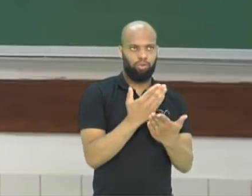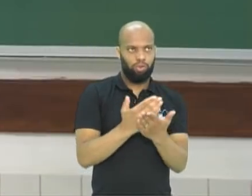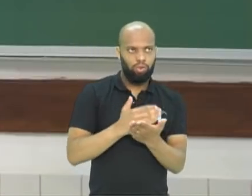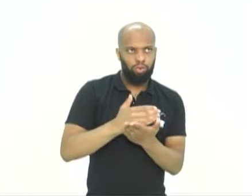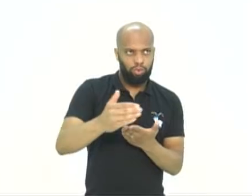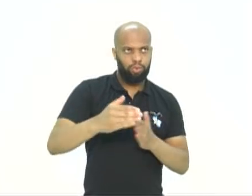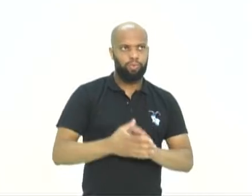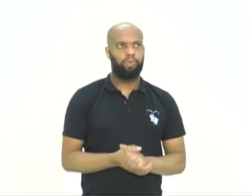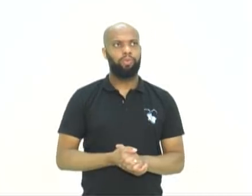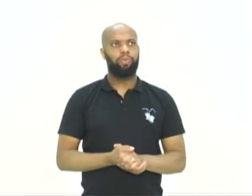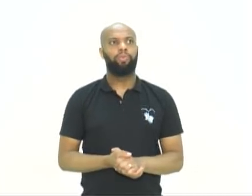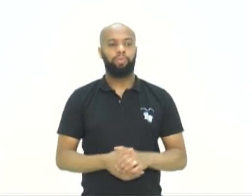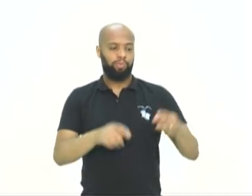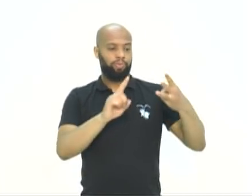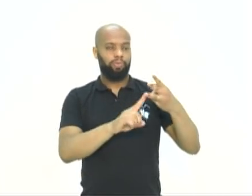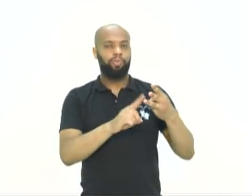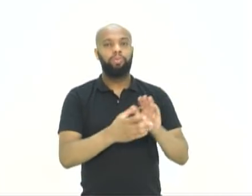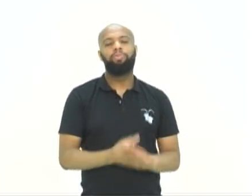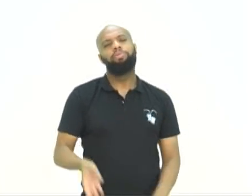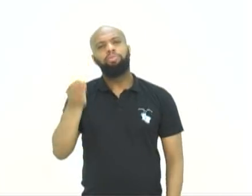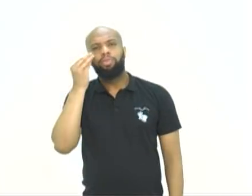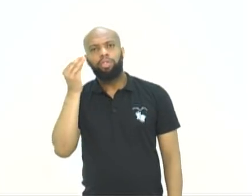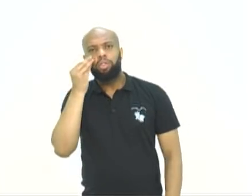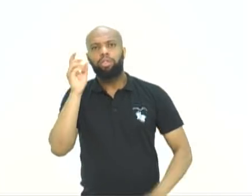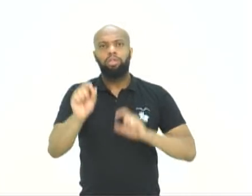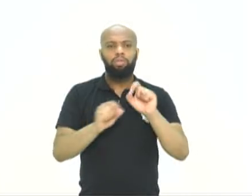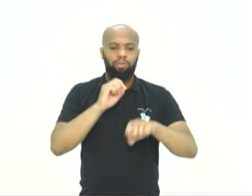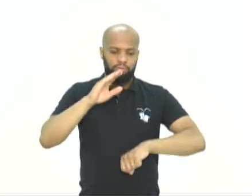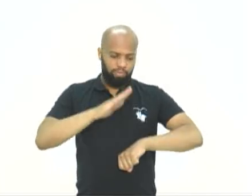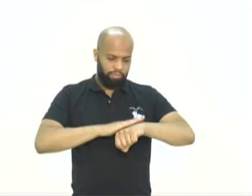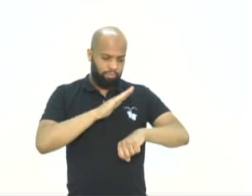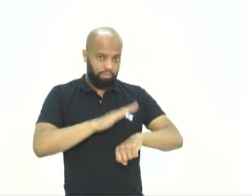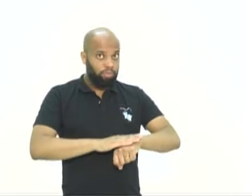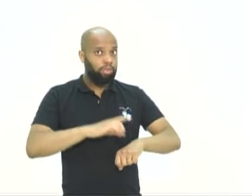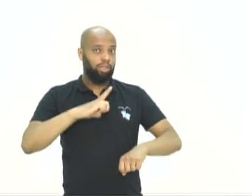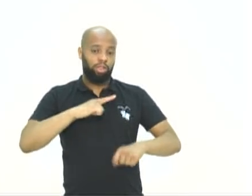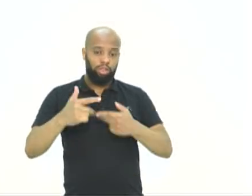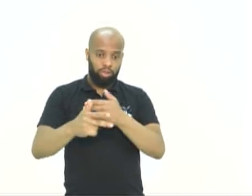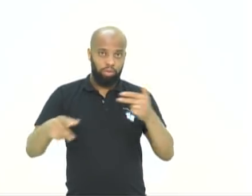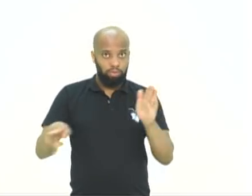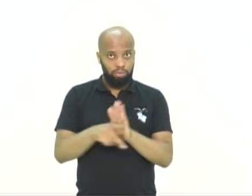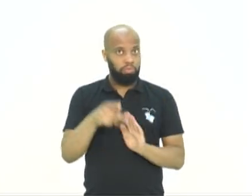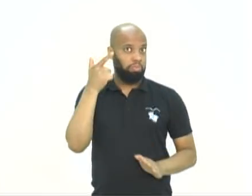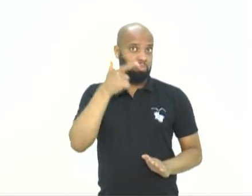seus estudos. 3. Tentaram a seu tempo e condições,